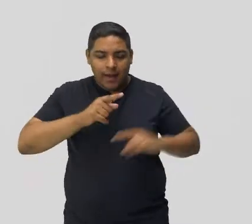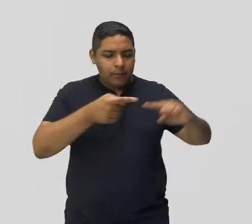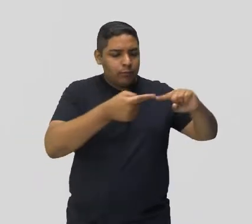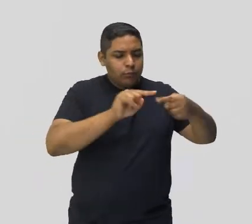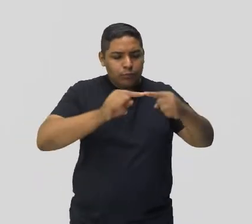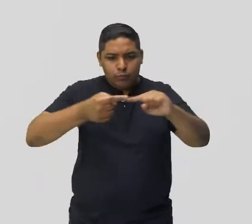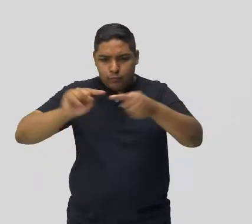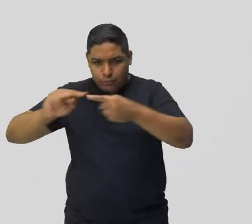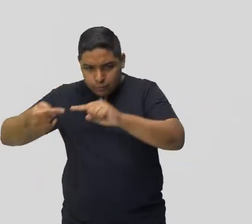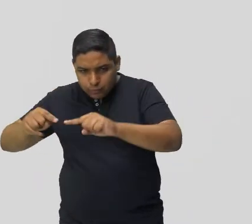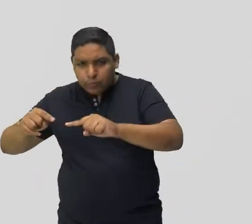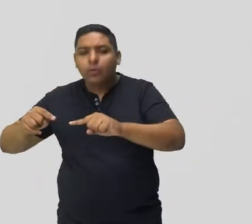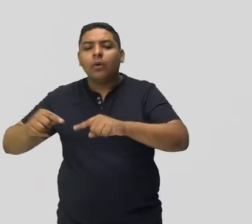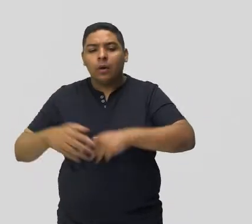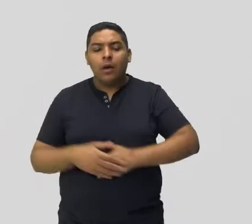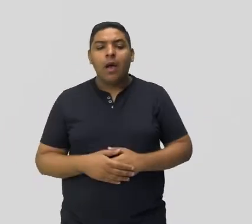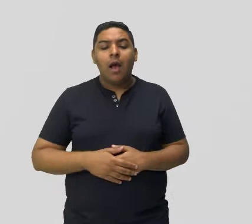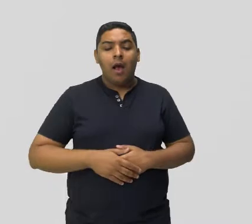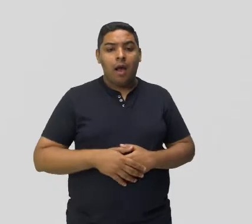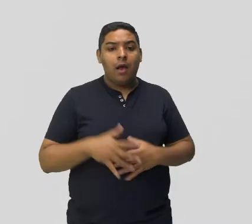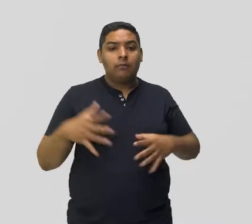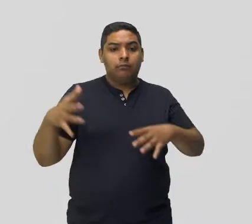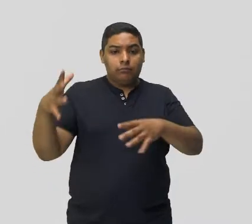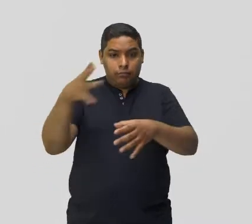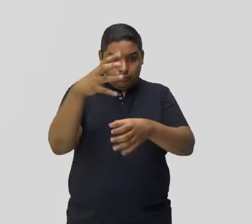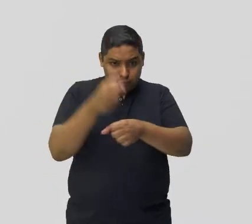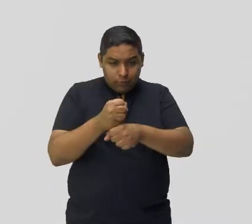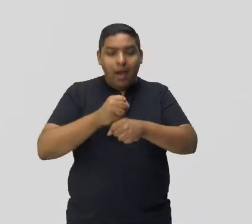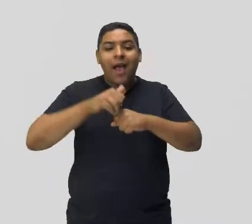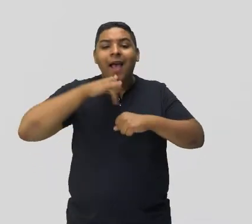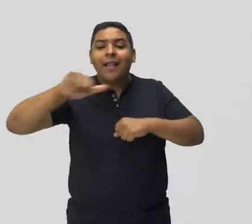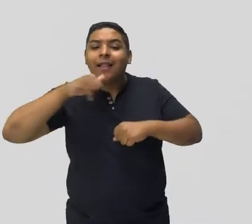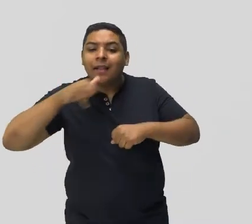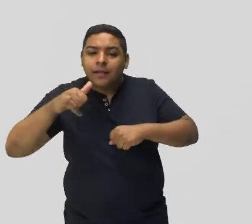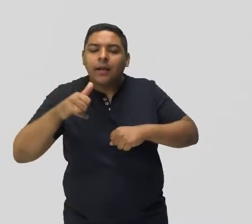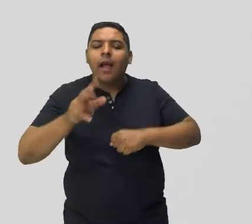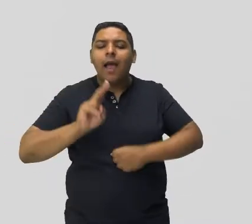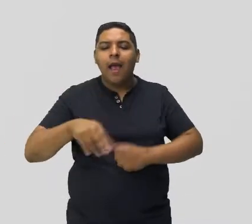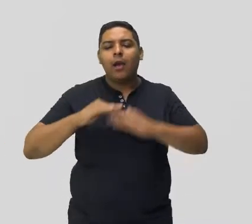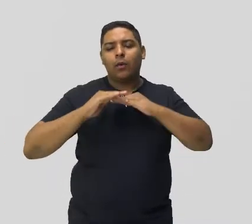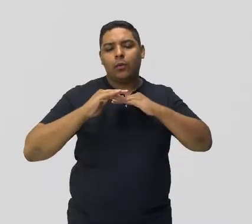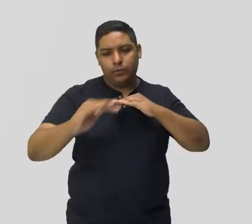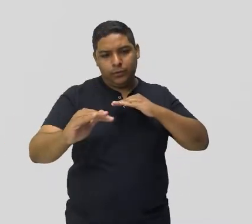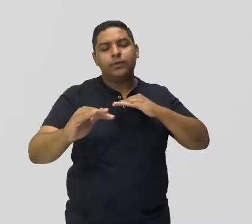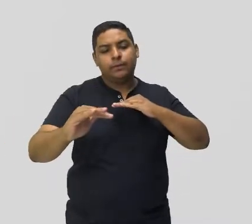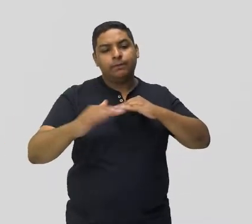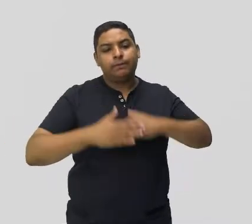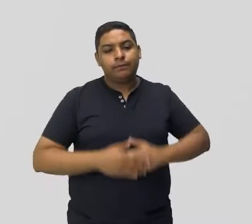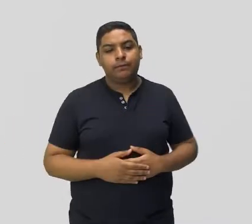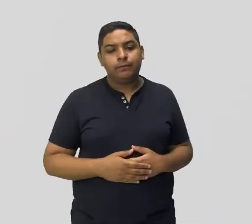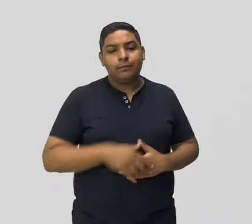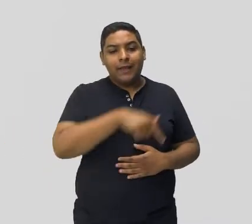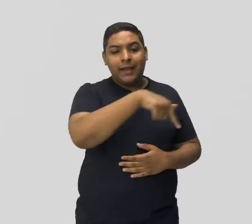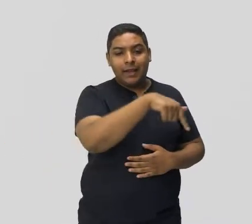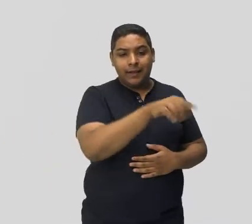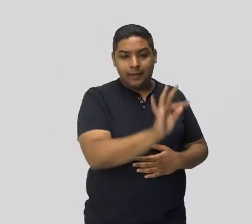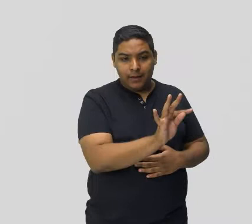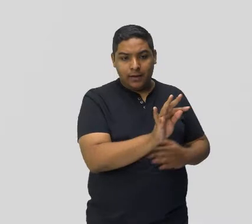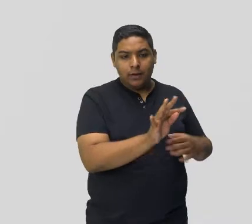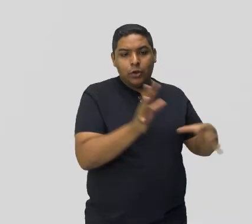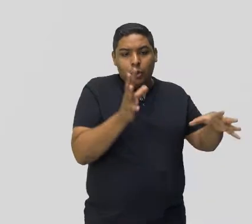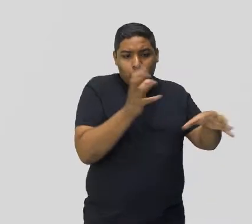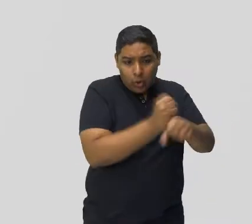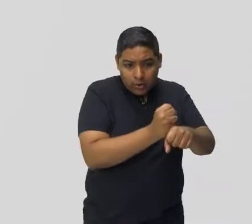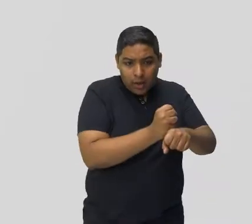série, a carga elétrica acumulada é sempre constante. Então, a quantidade de carga total acumulada vai ser a mesma